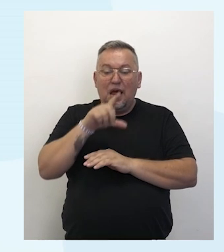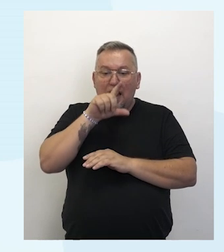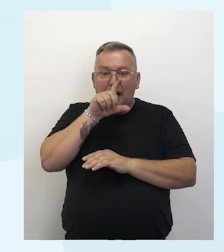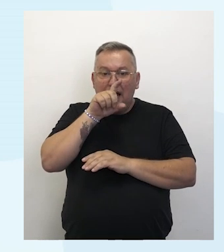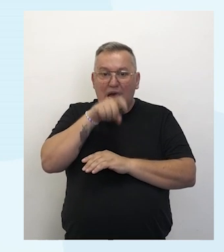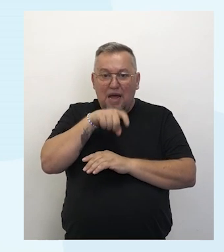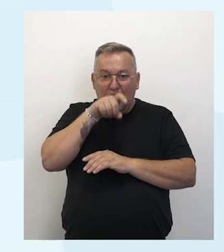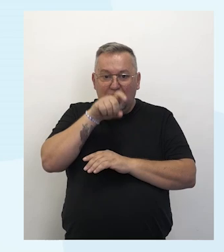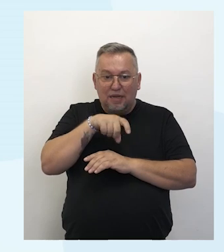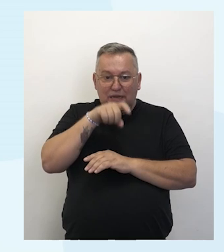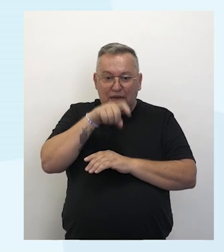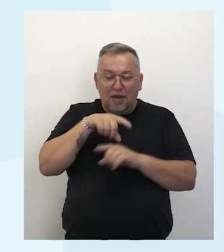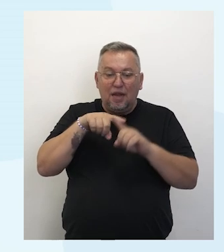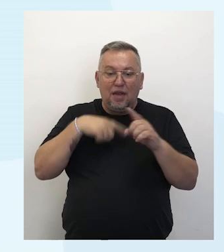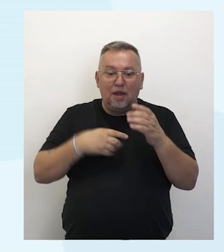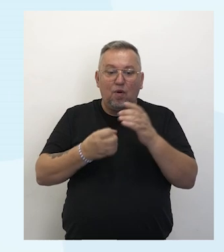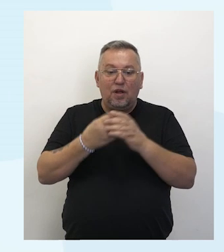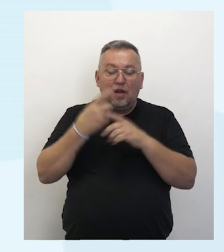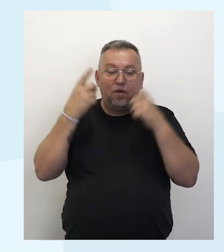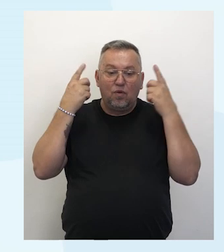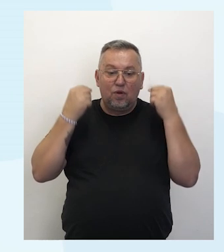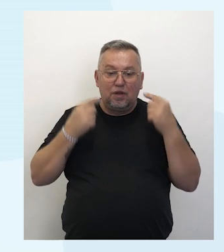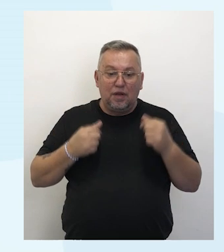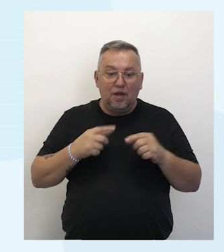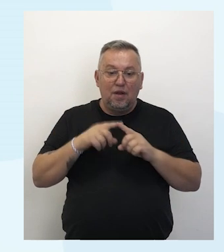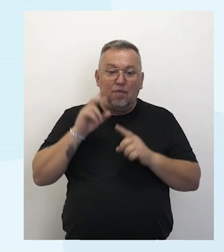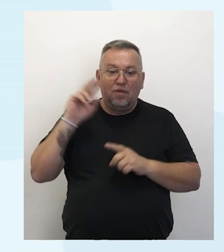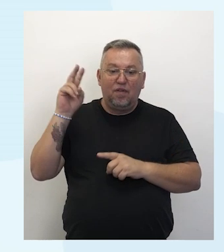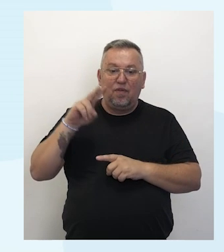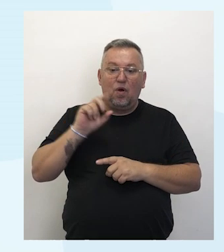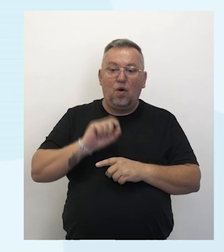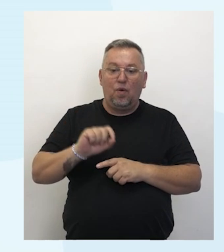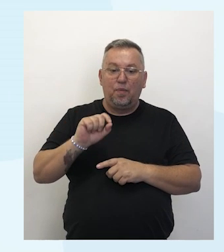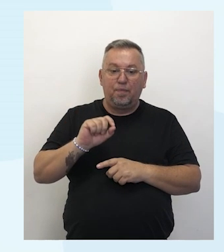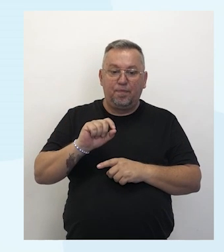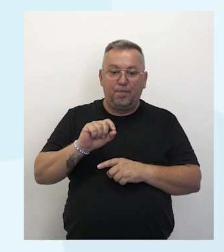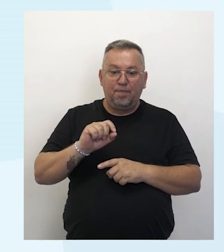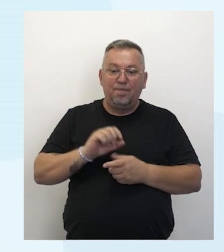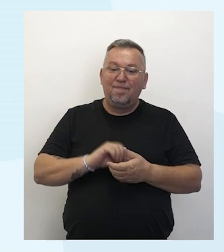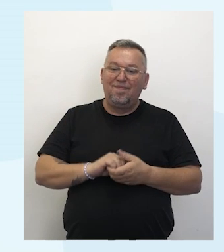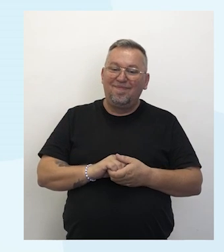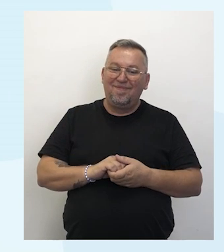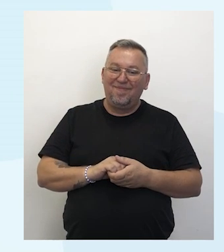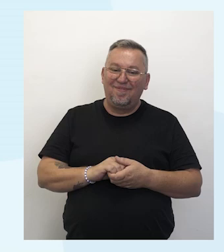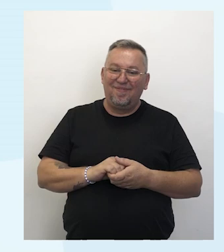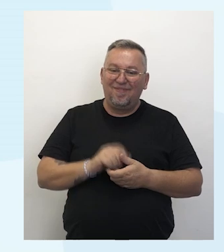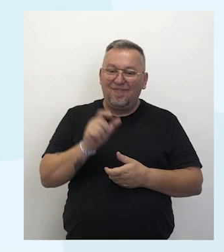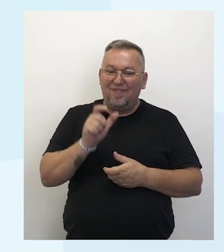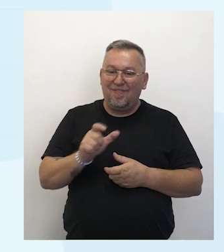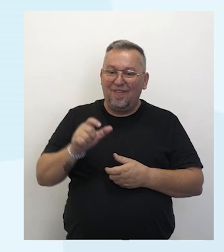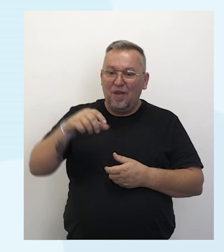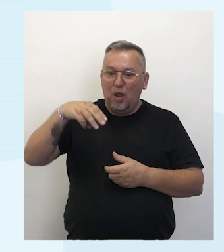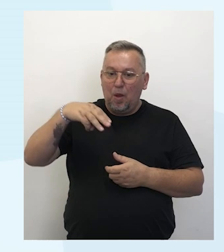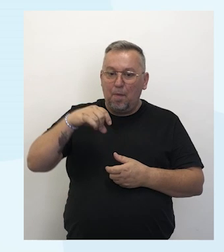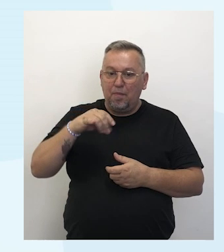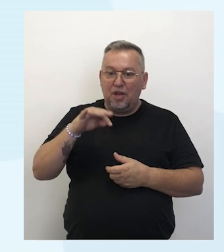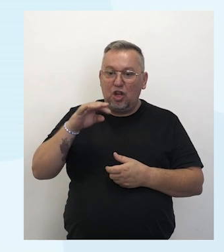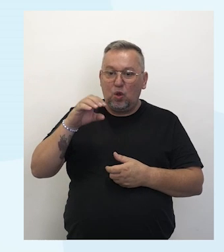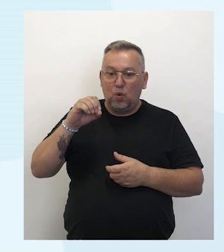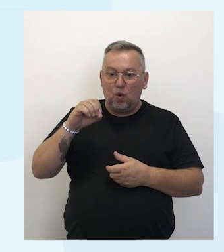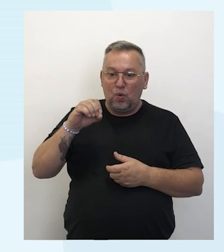dos astecas. E aí eu vou deixar na tela para vocês, até lembrei do professor Tony agora. Parará, palavra nova, mito